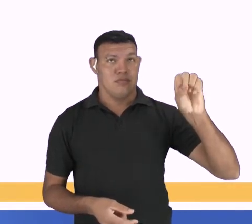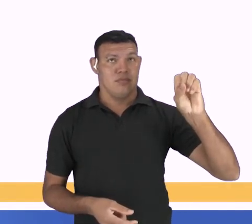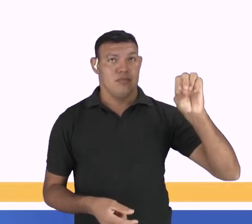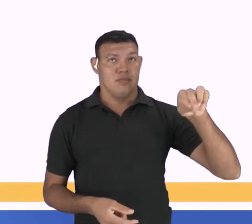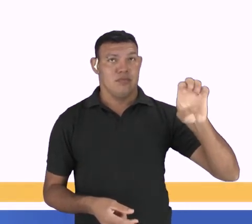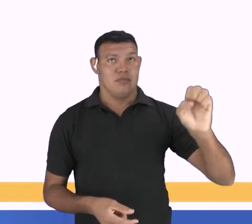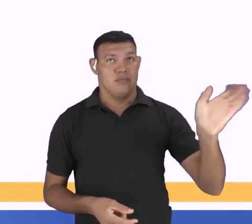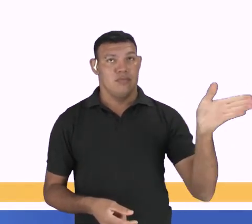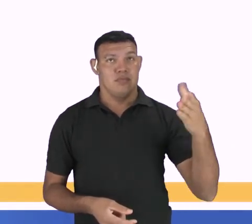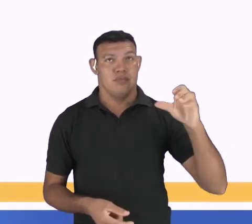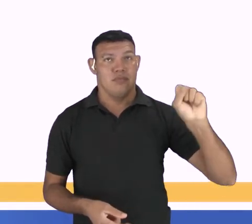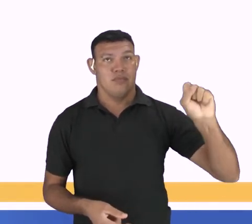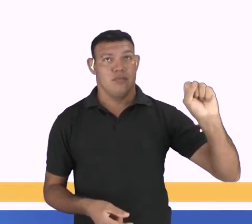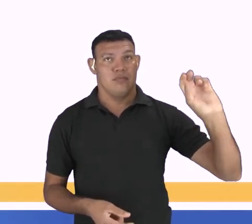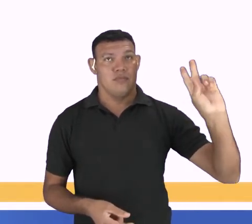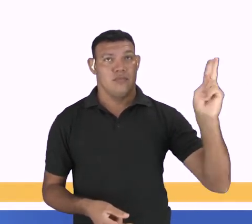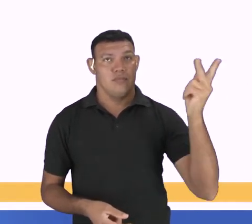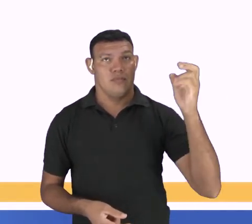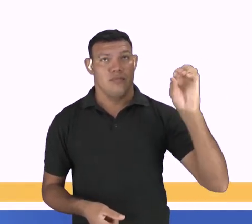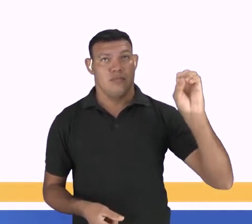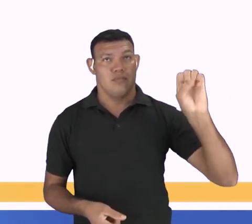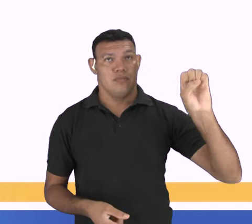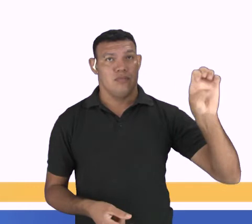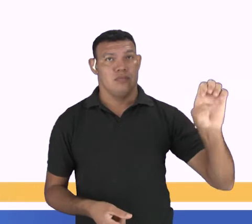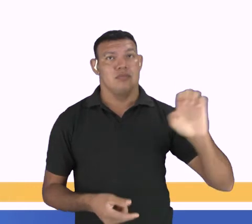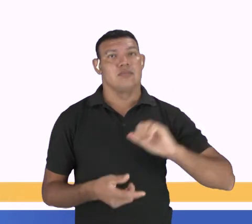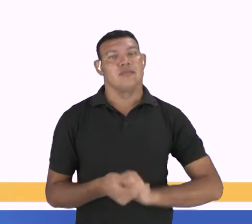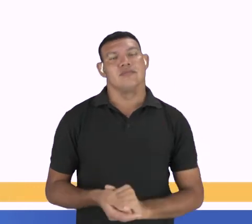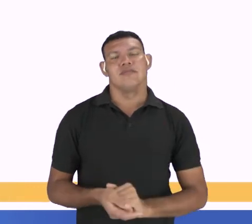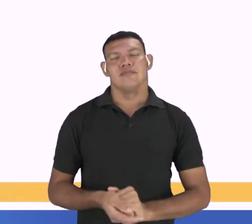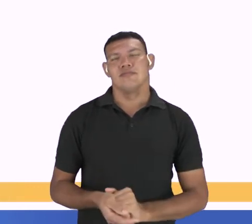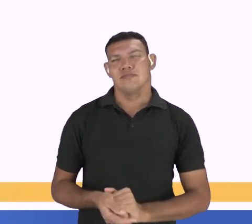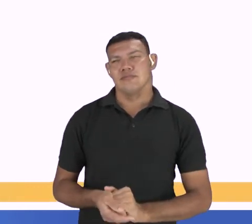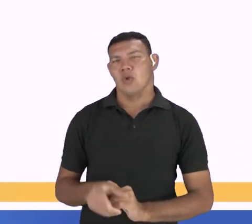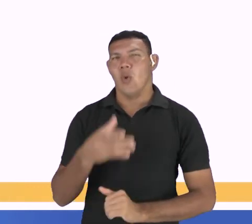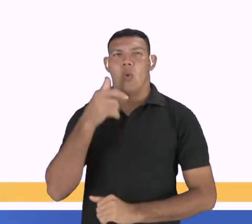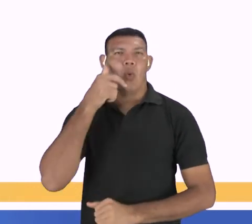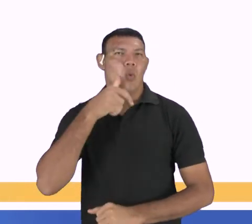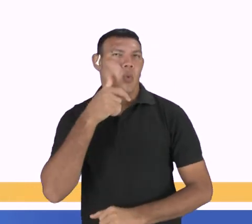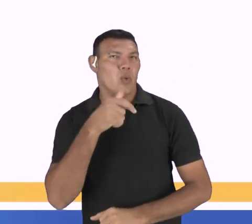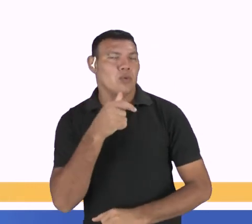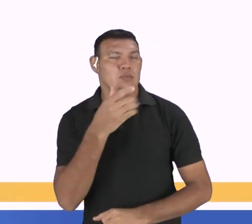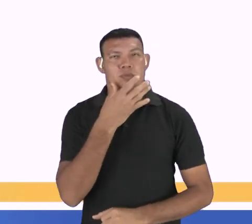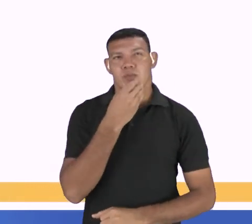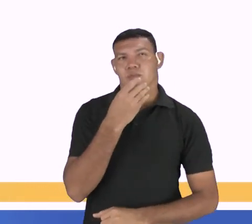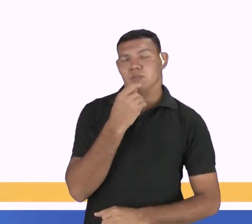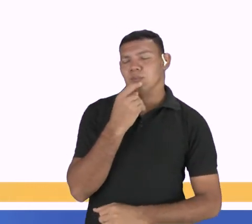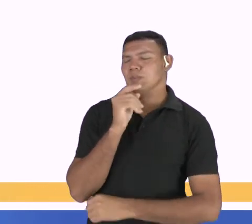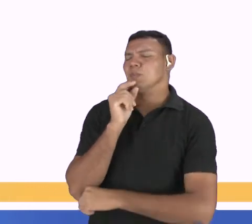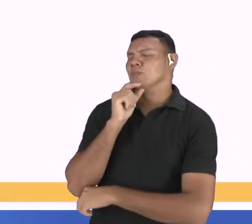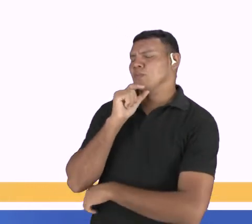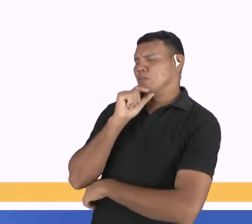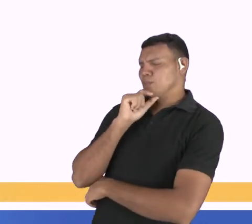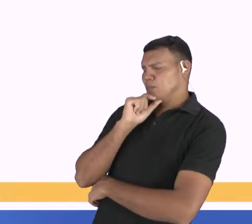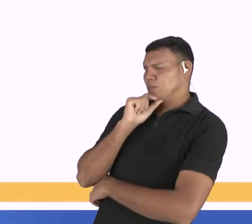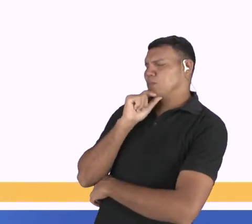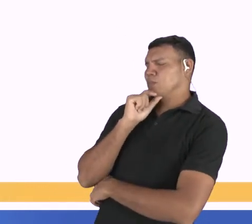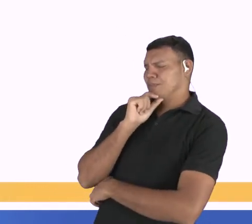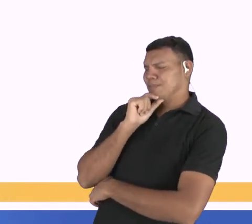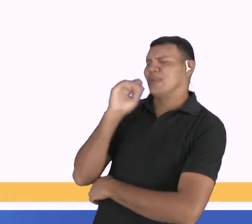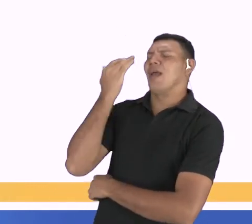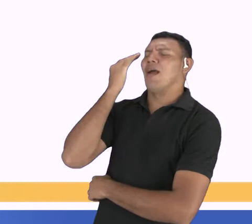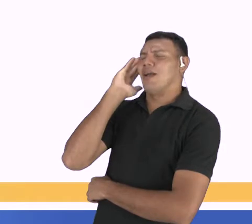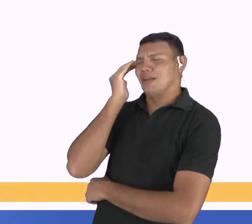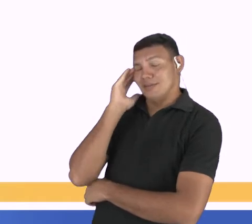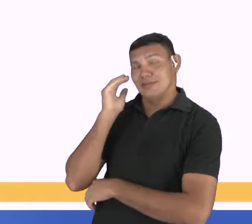senhora conversando com ele. Aí ele falou, I understand now. Agora eu entendo. A frase